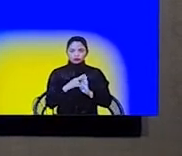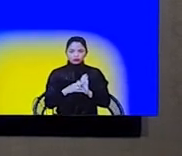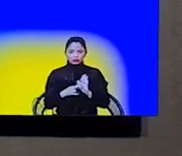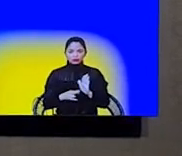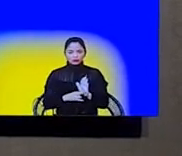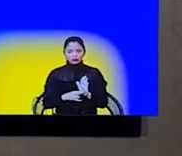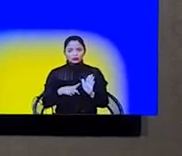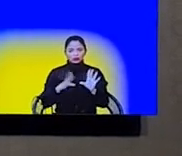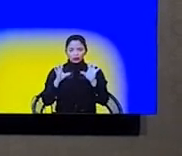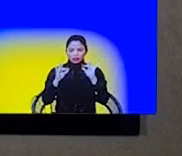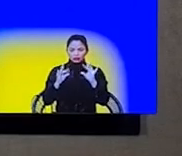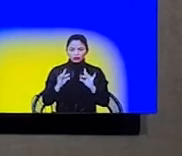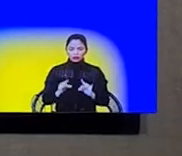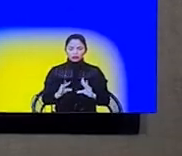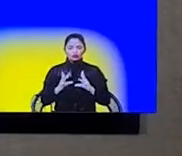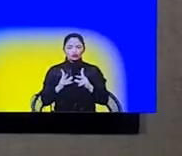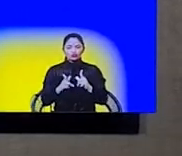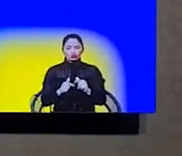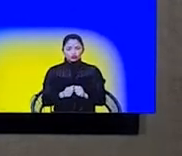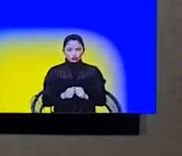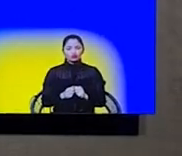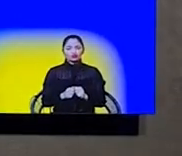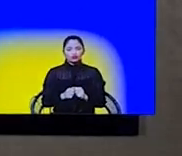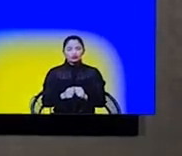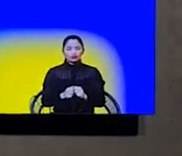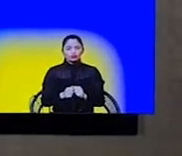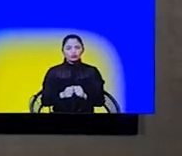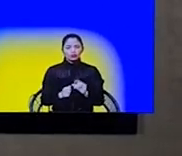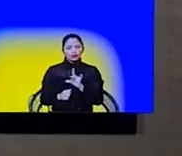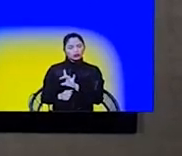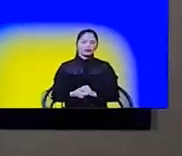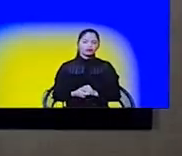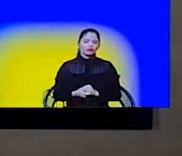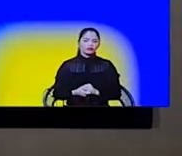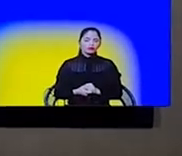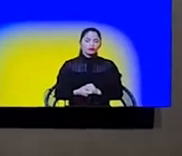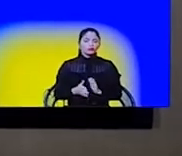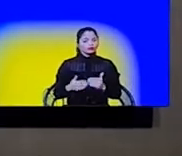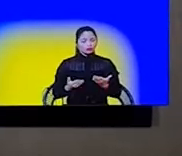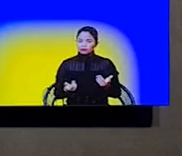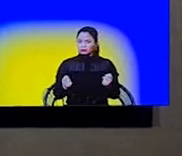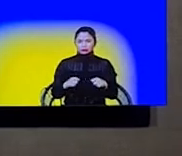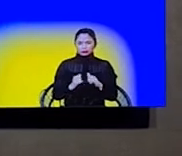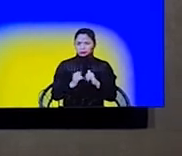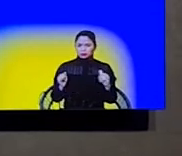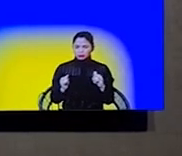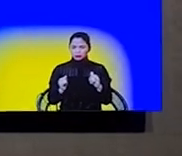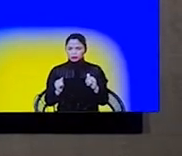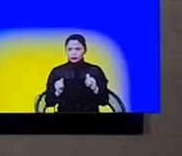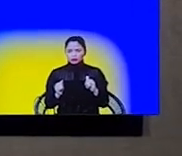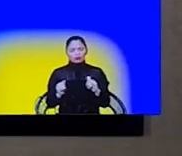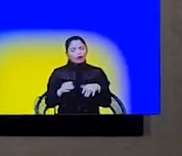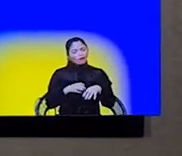a gente está detalhando todos os links com cada um desses três grandes objetivos. Bom, também não dá para a gente falar sobre política de